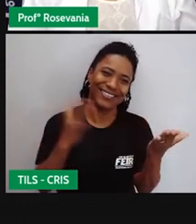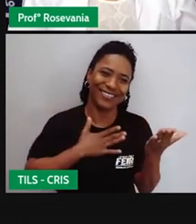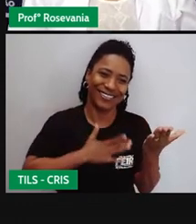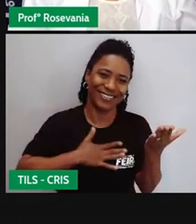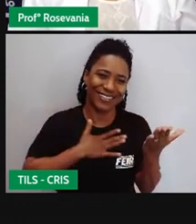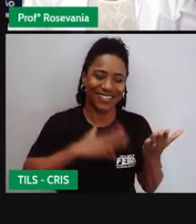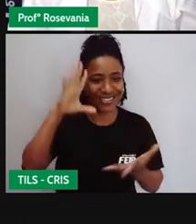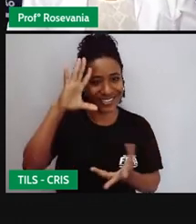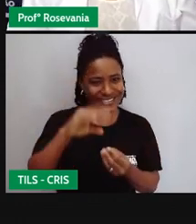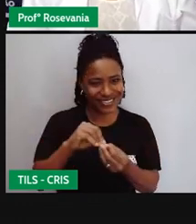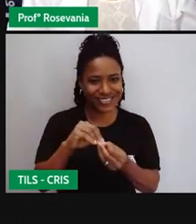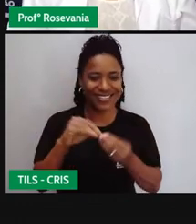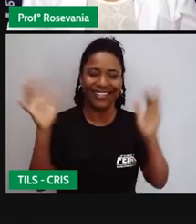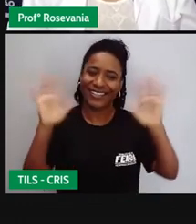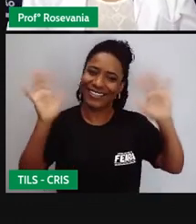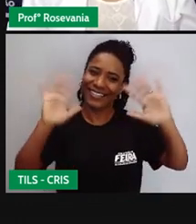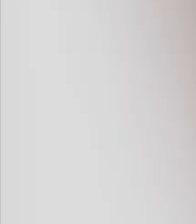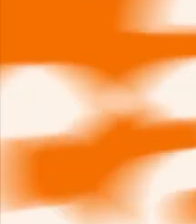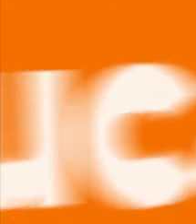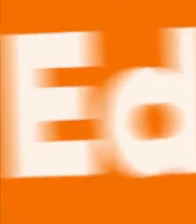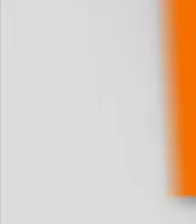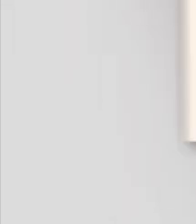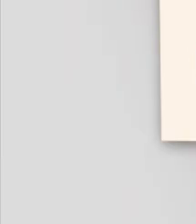até a nossa próxima aula. Beijo para vocês.